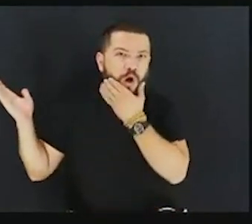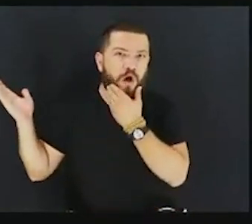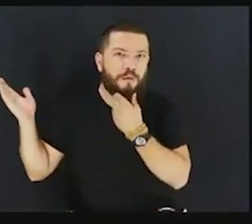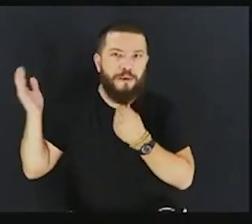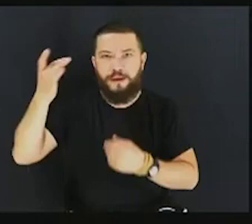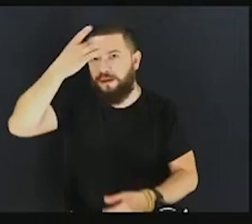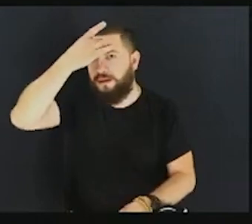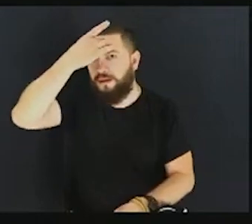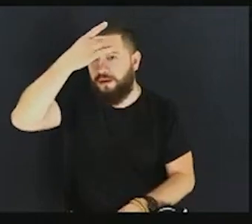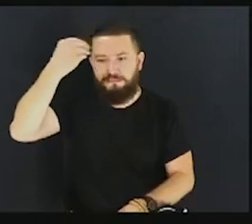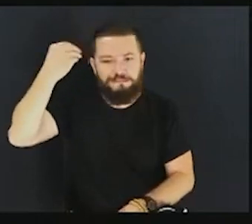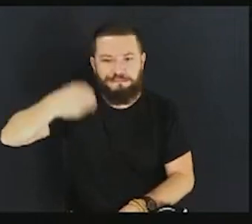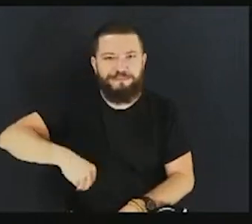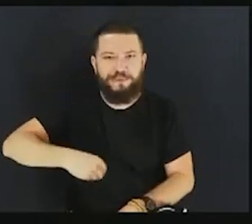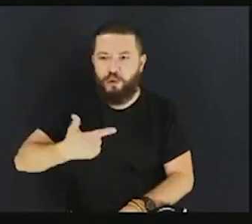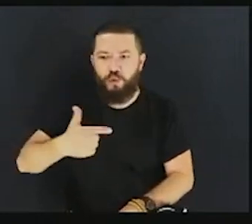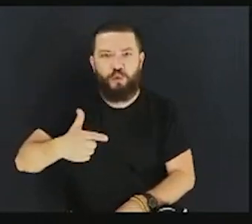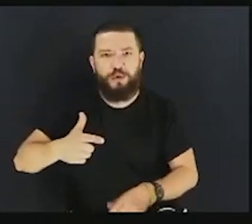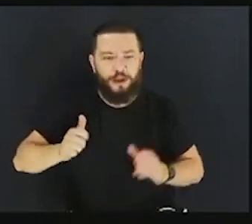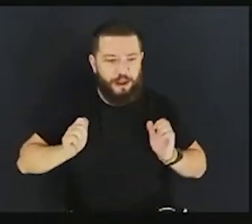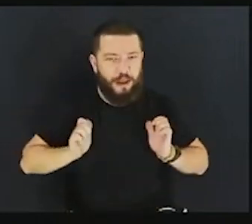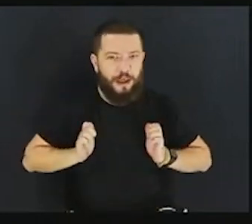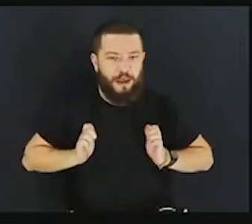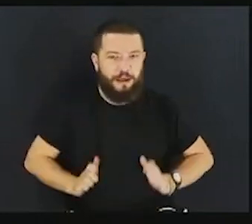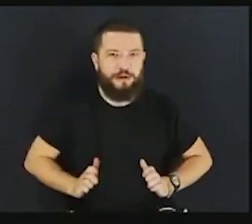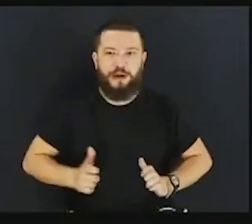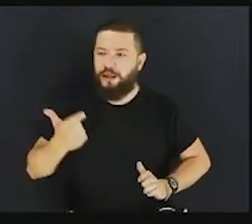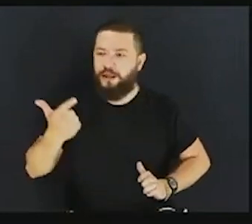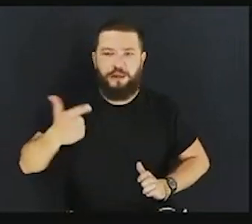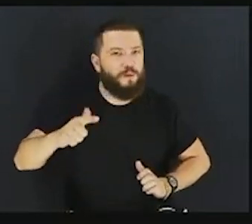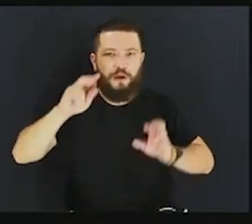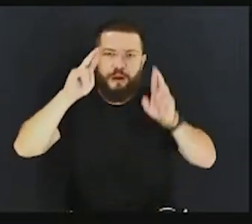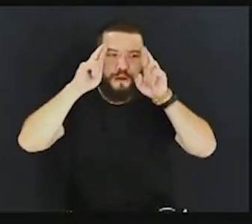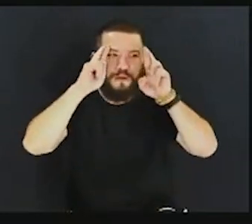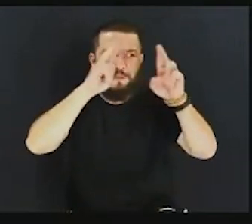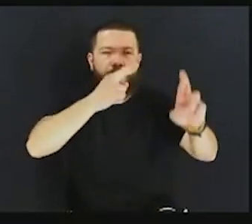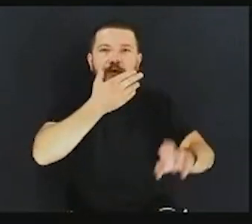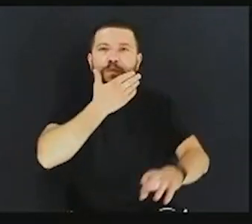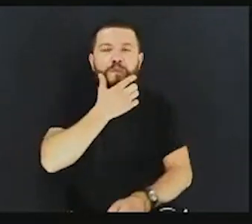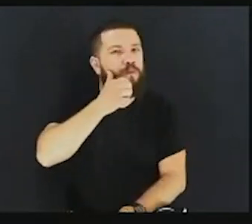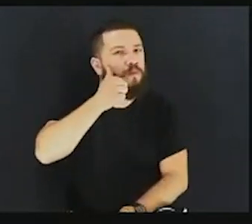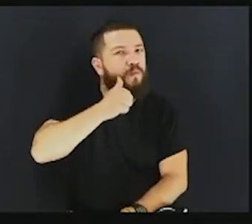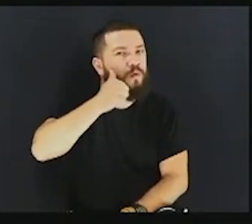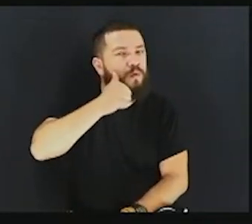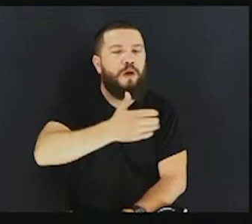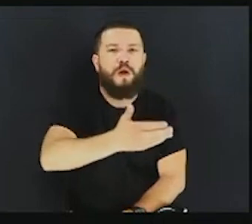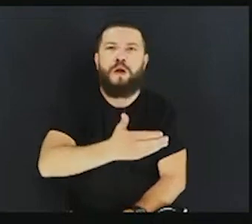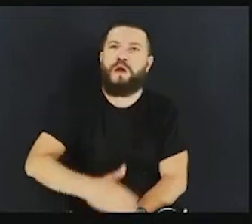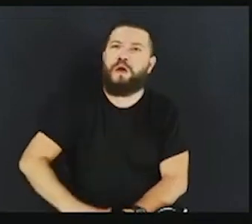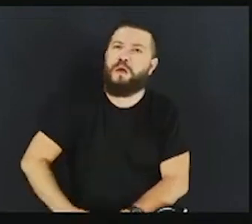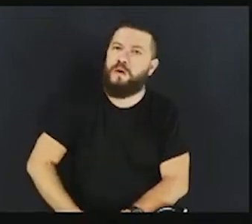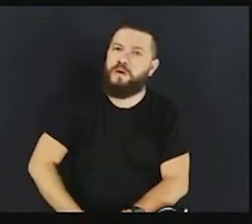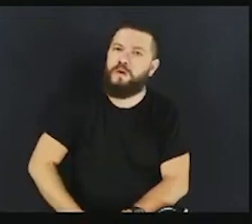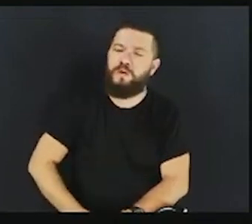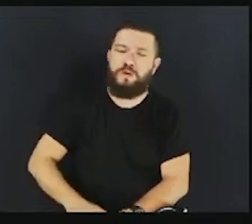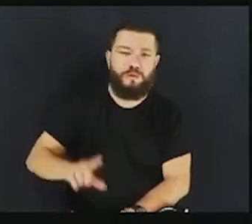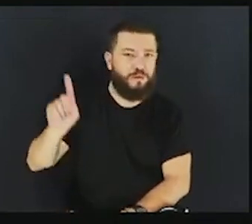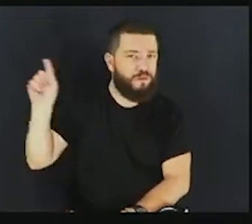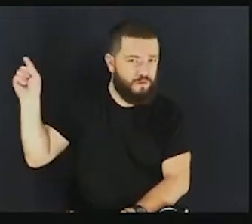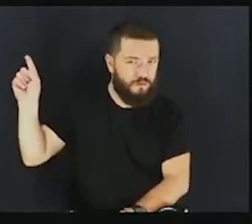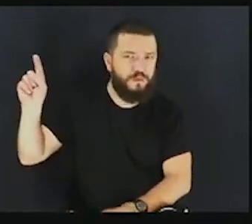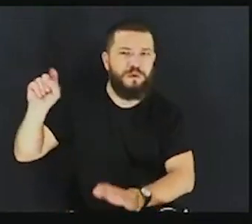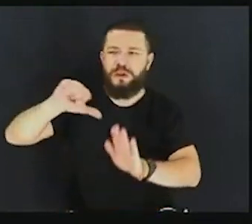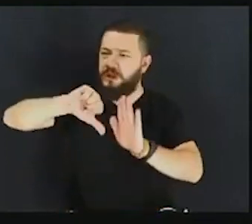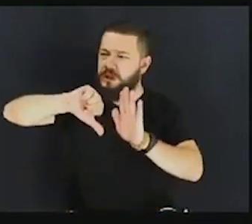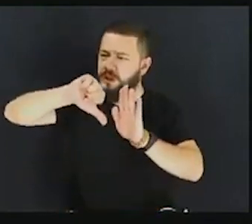mulheres. A gente precisa definitivamente entender isso como criminoso, porque, mais que criminoso, é uma vergonha, repugnante,